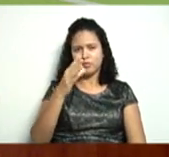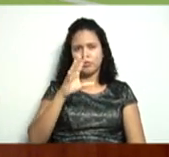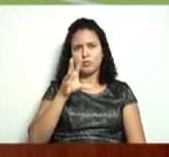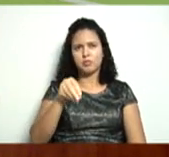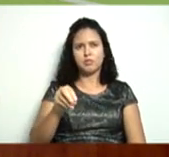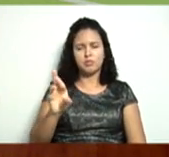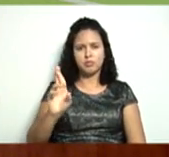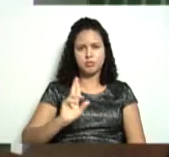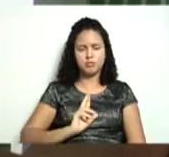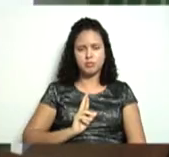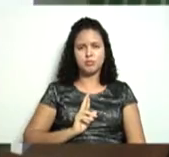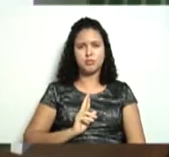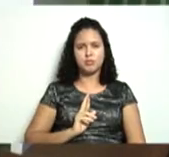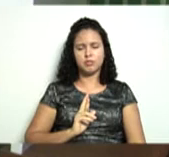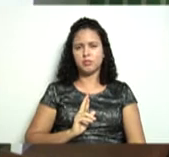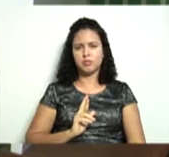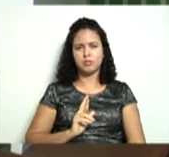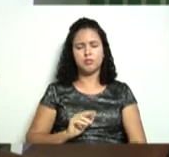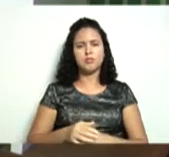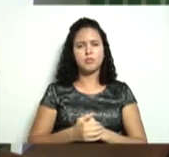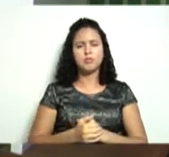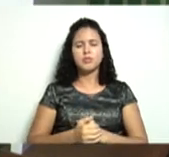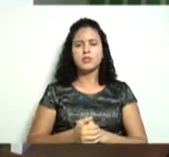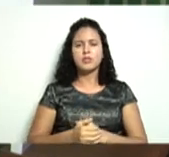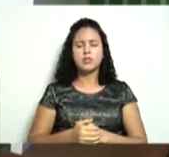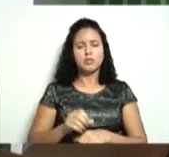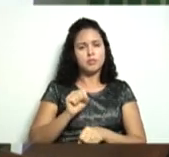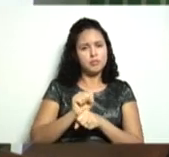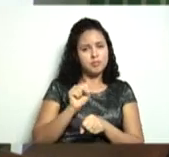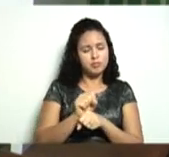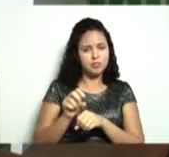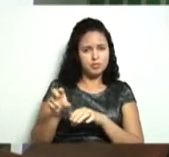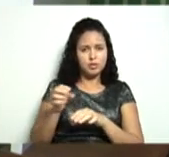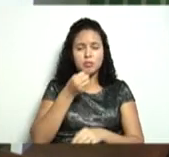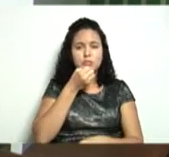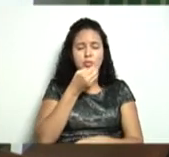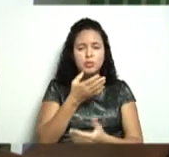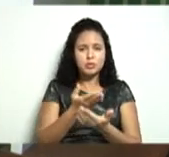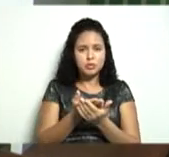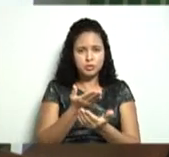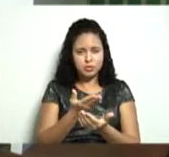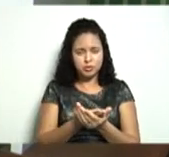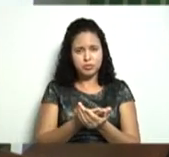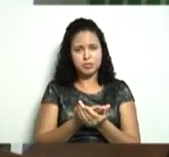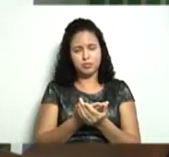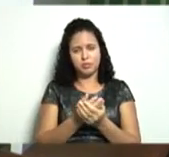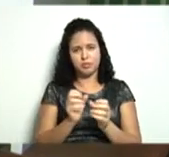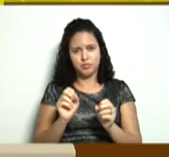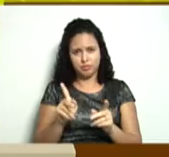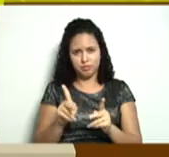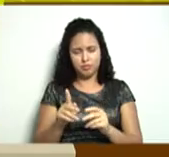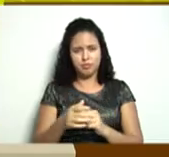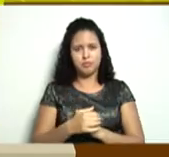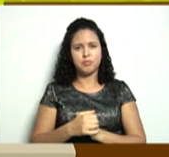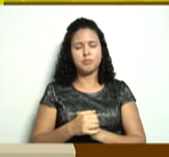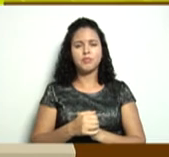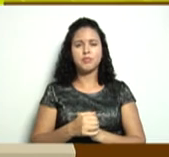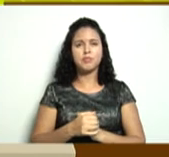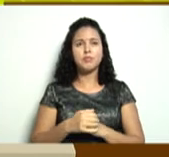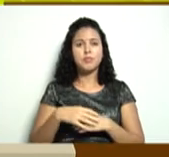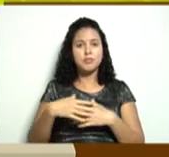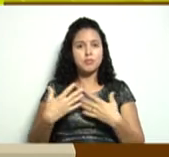vocês. Meninos. E até a próxima. Até a próxima então. Boa continuação de aula para vocês. E aí,